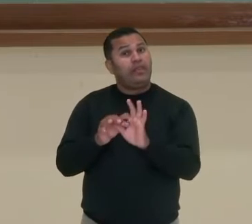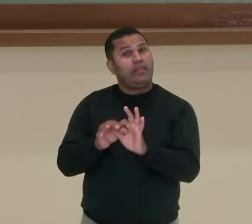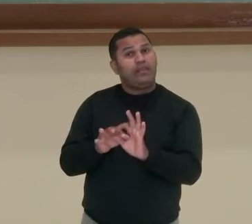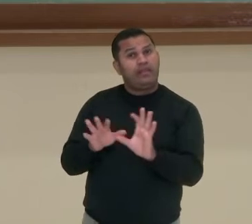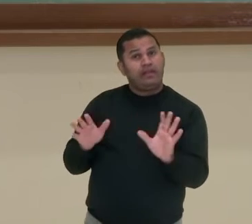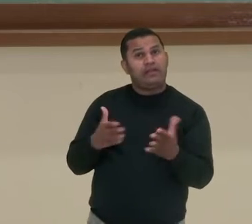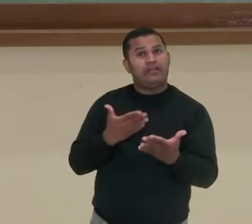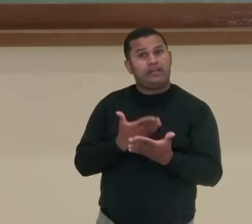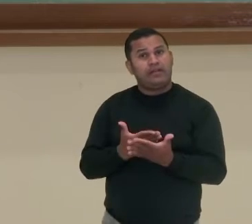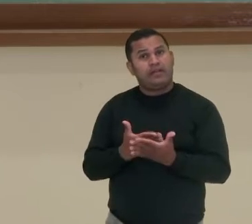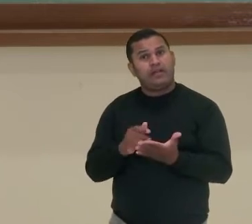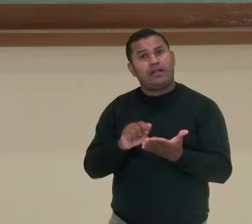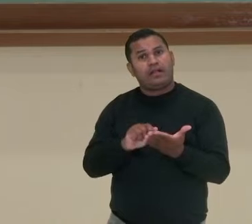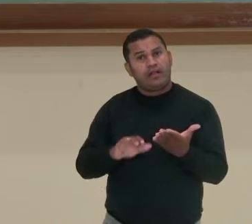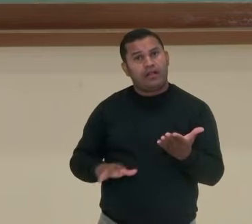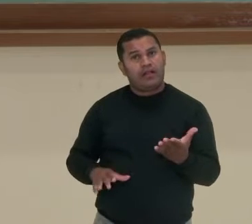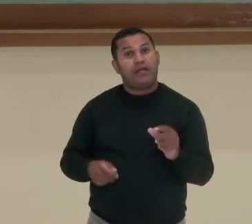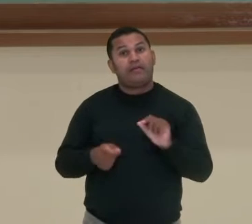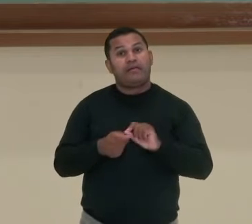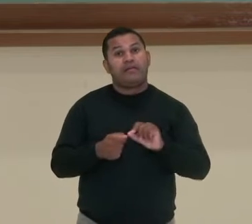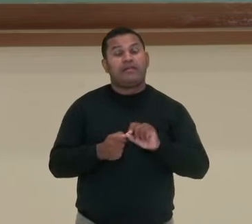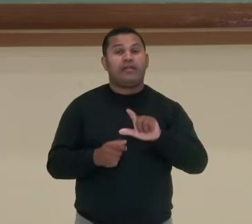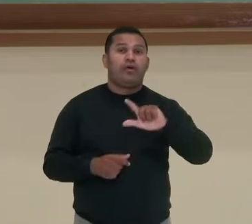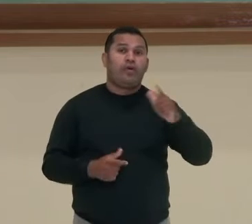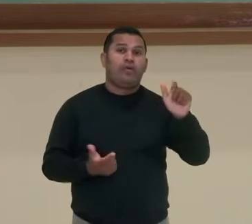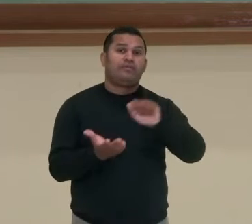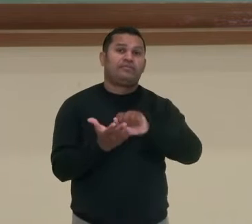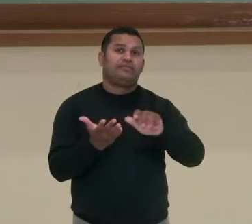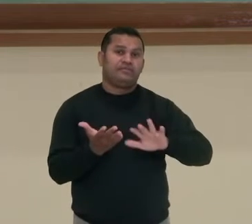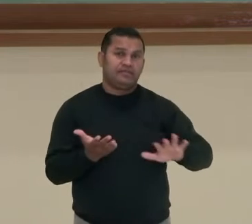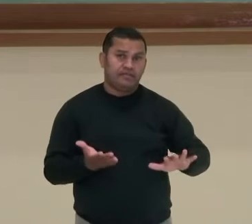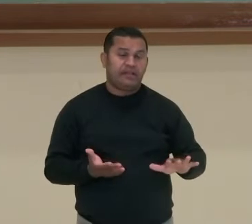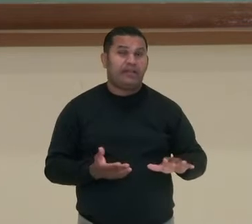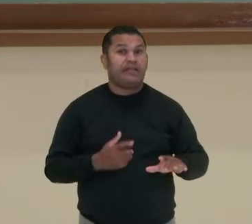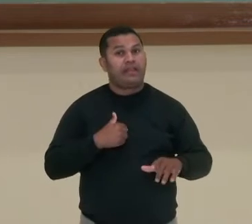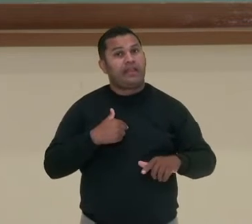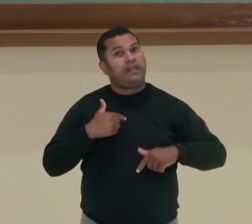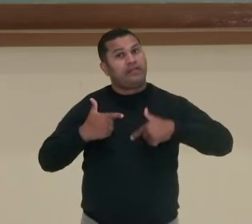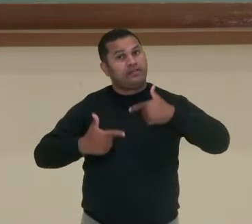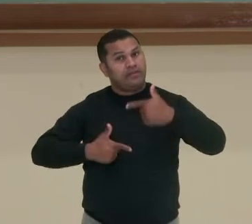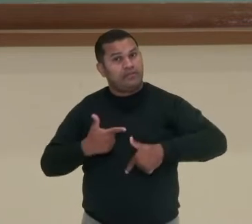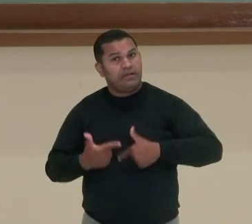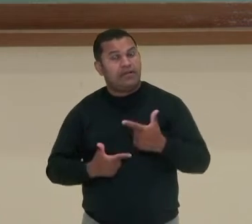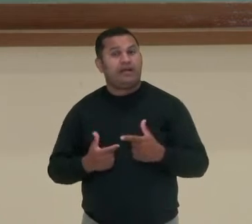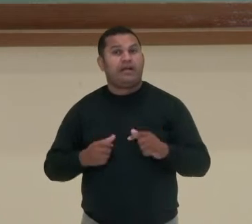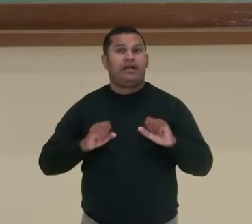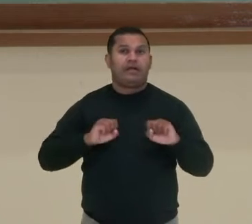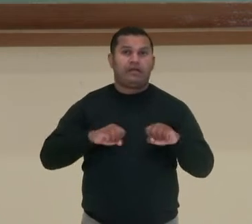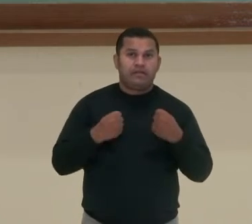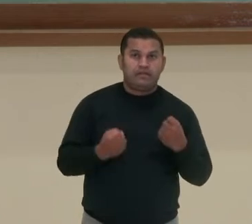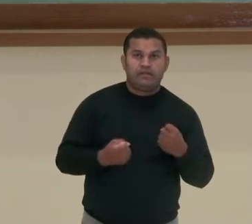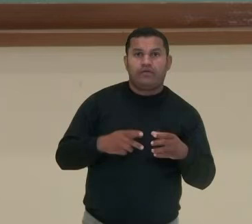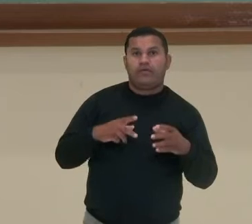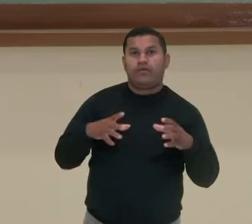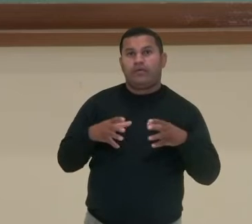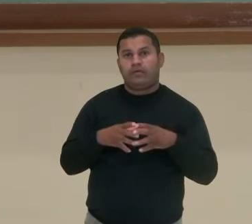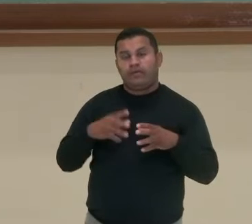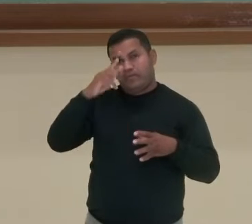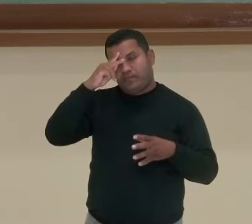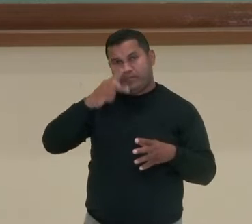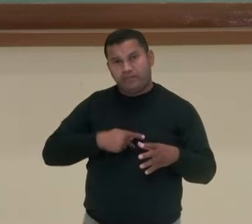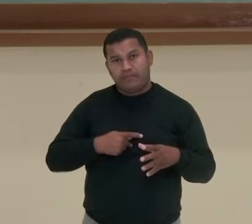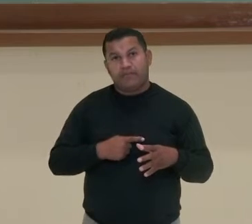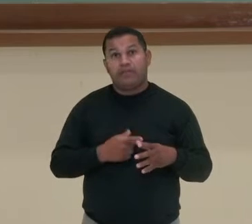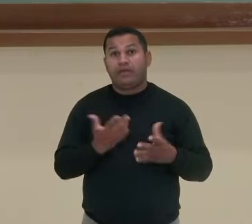eu me organizo de acordo com as minhas condições. Eu tenho que trabalhar, eu tenho meus compromissos pessoais e observei que